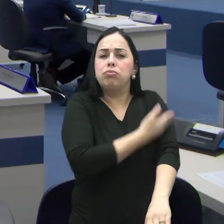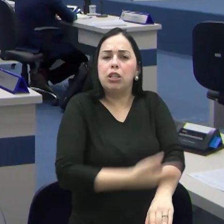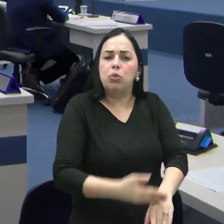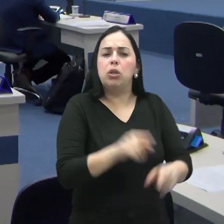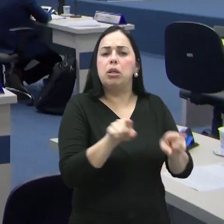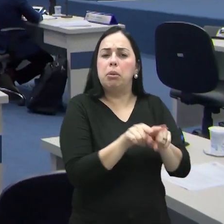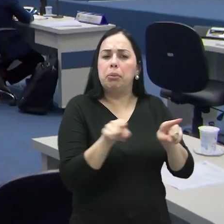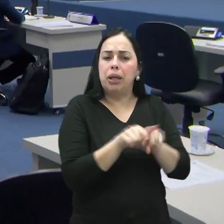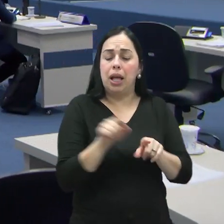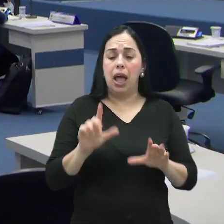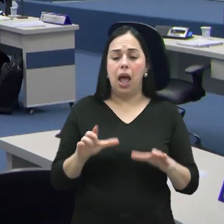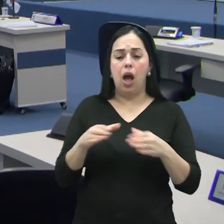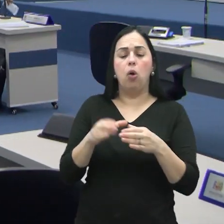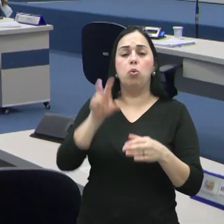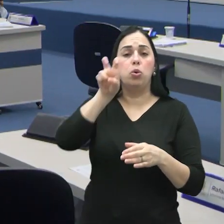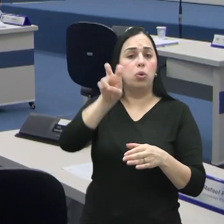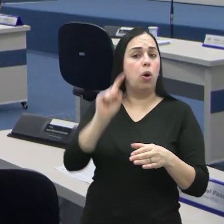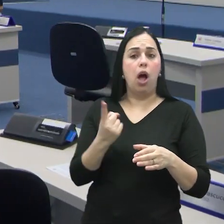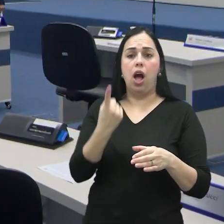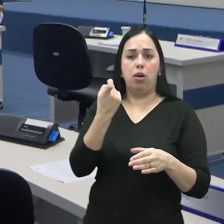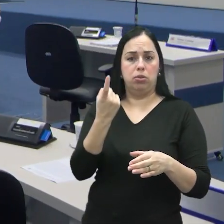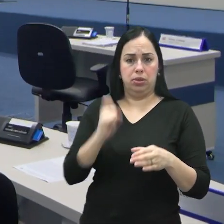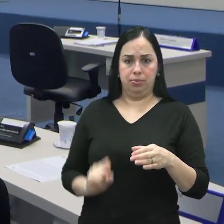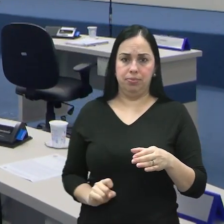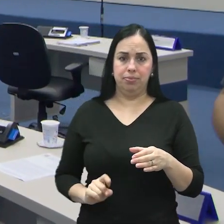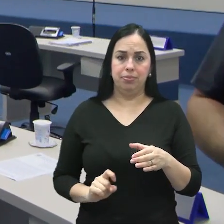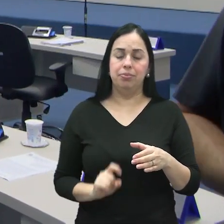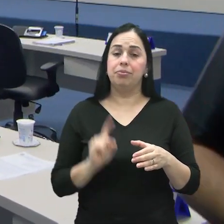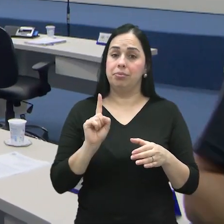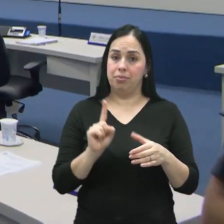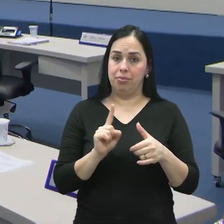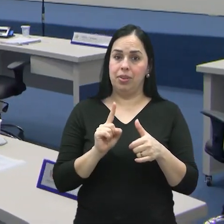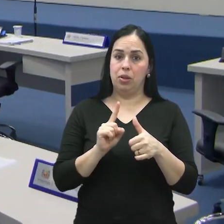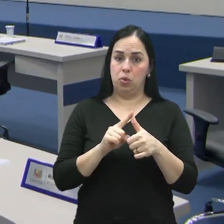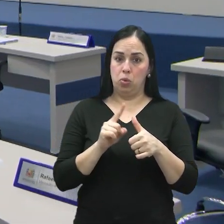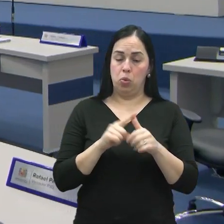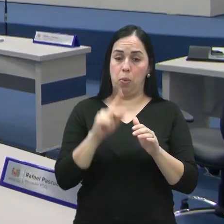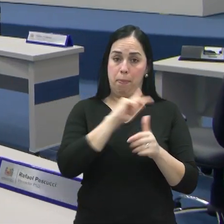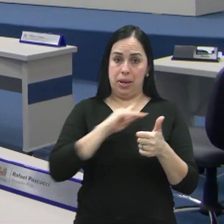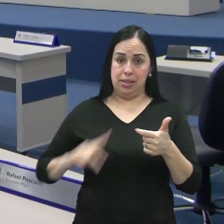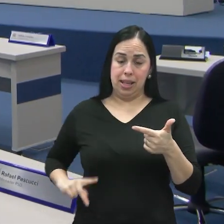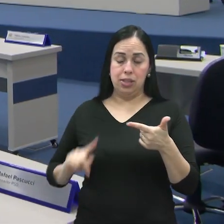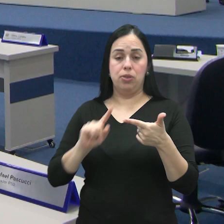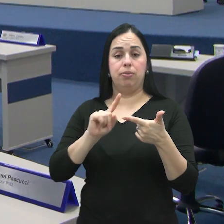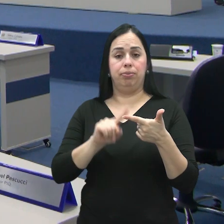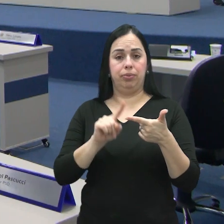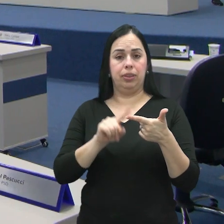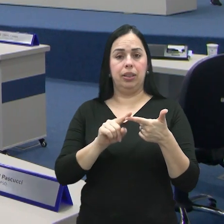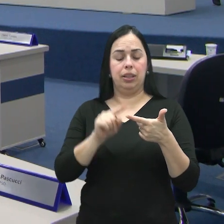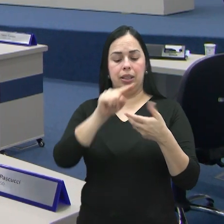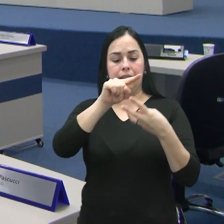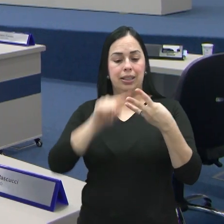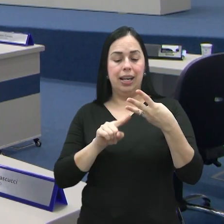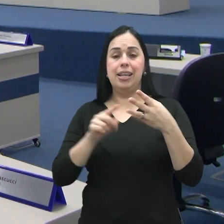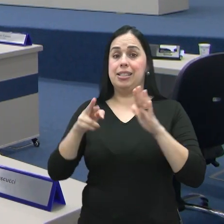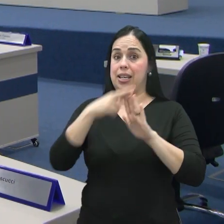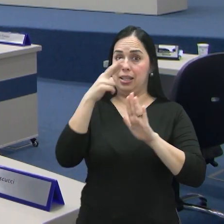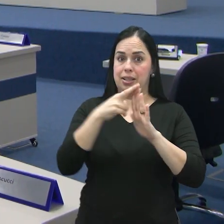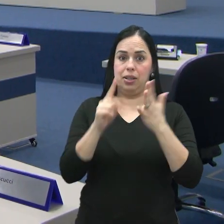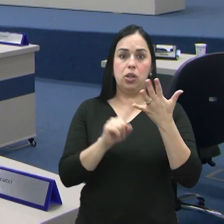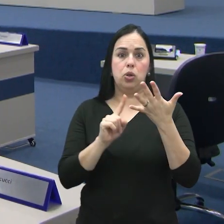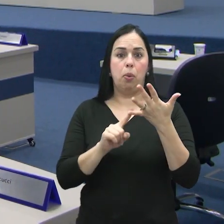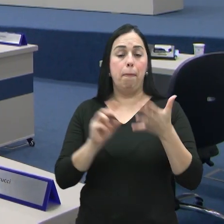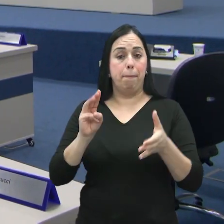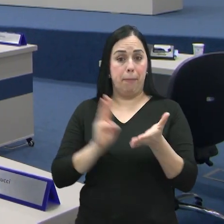é a única das comissões permanentes composta por 5 parlamentares. 1 para o cargo de presidente, 3 para o de